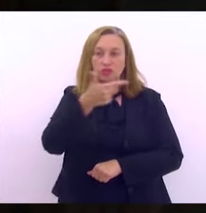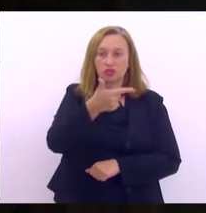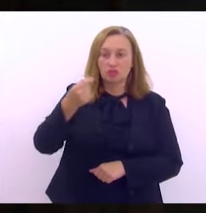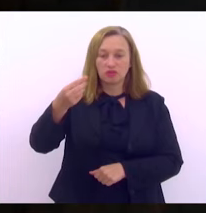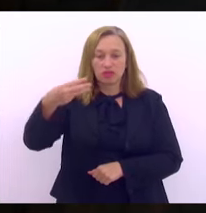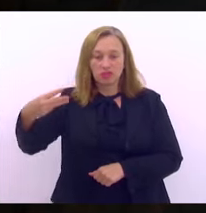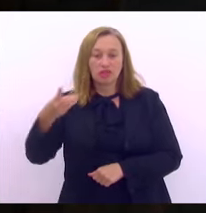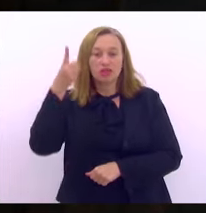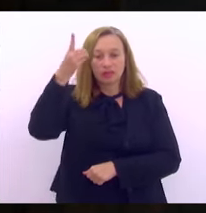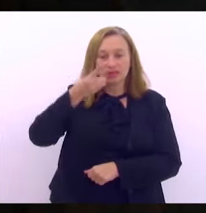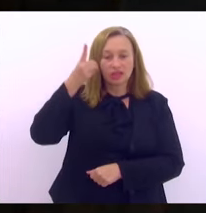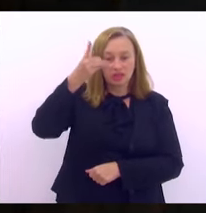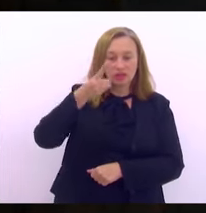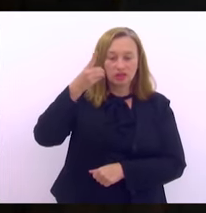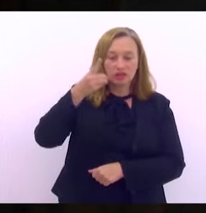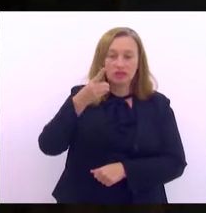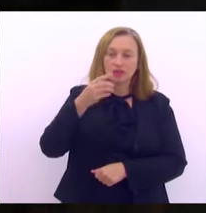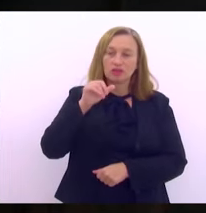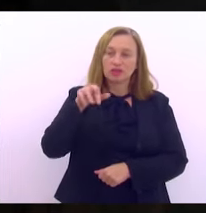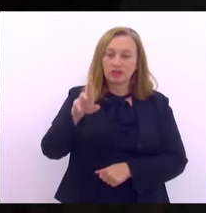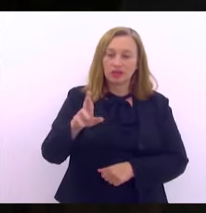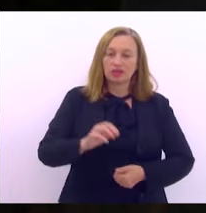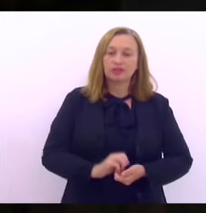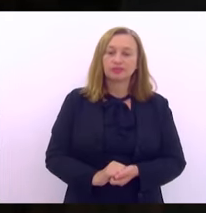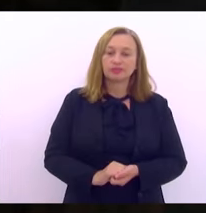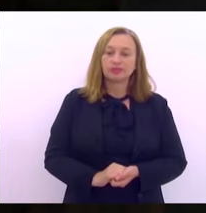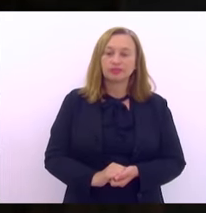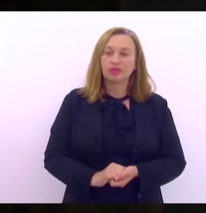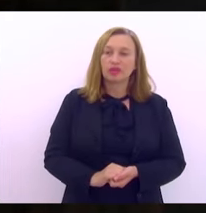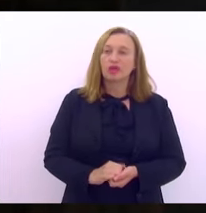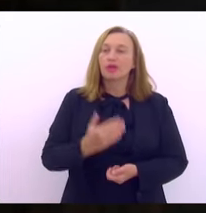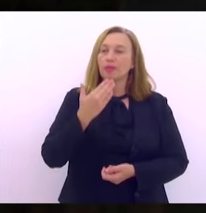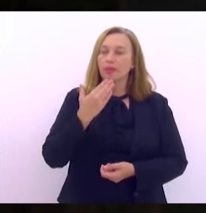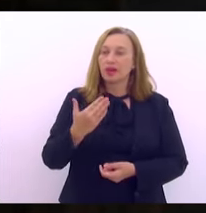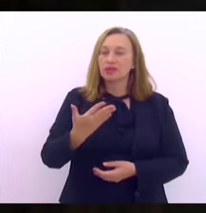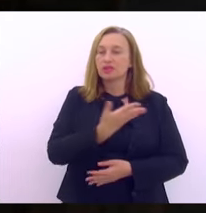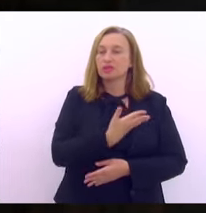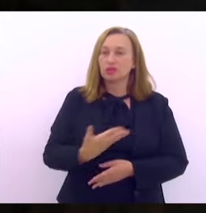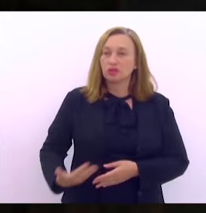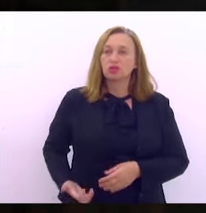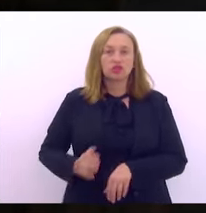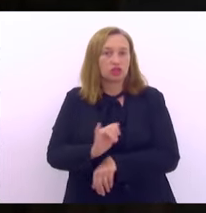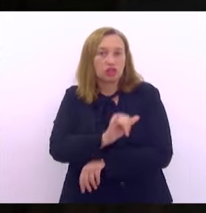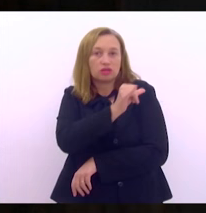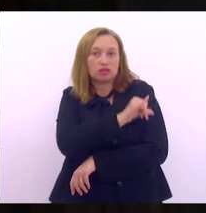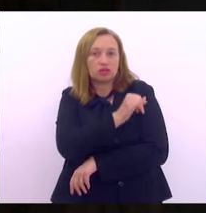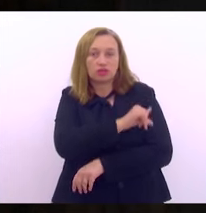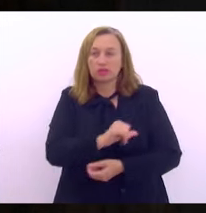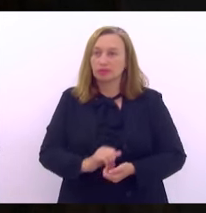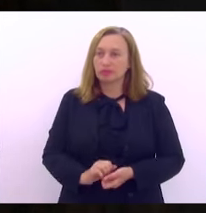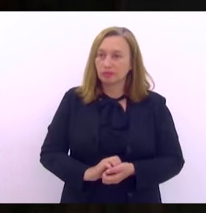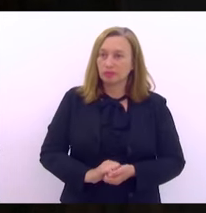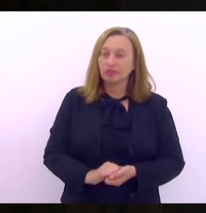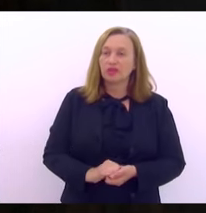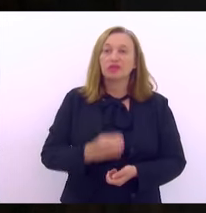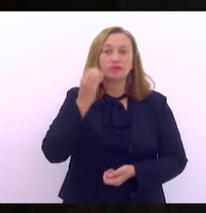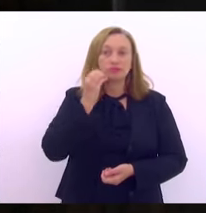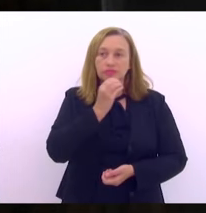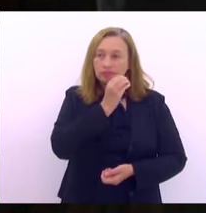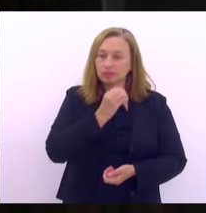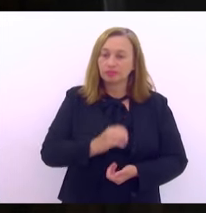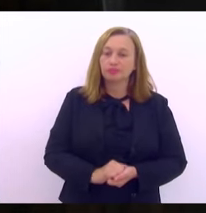2023, de autoria do deputado Rosenberg Reis. Solicito ao excelentíssimo senhor governador do estado do Rio de Janeiro, o senhor Cláudio